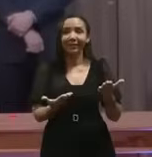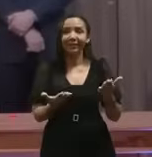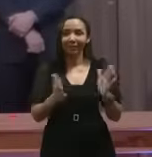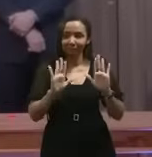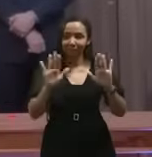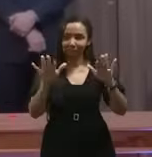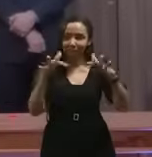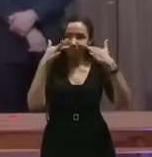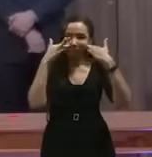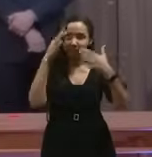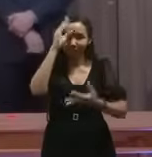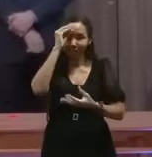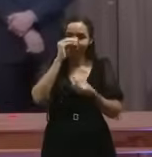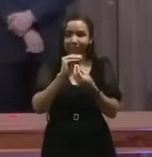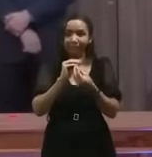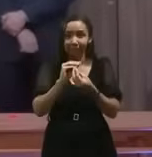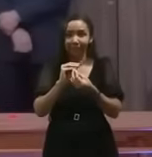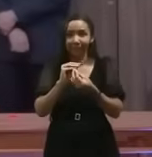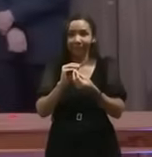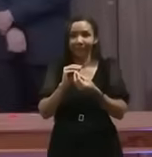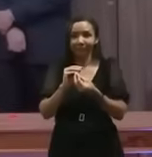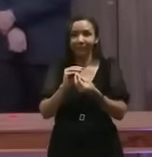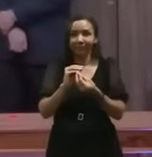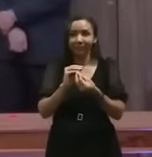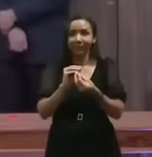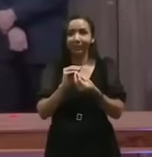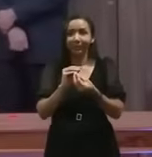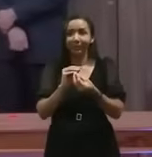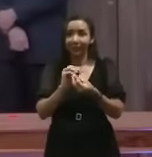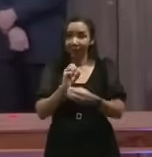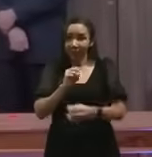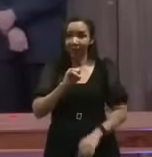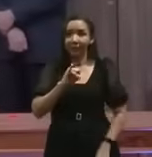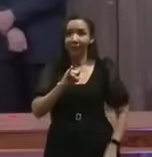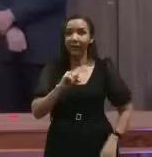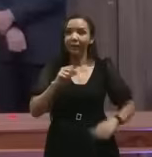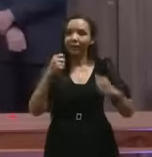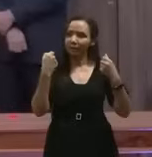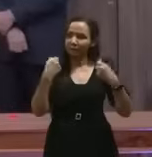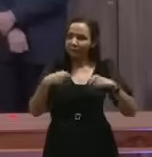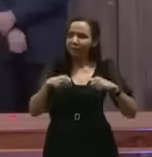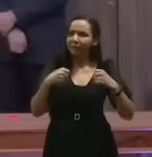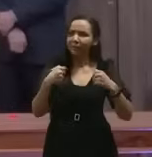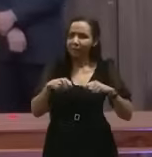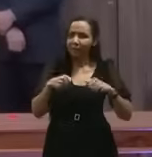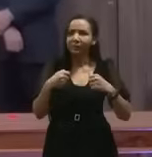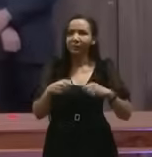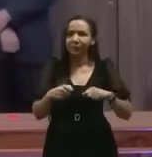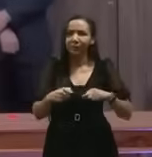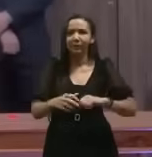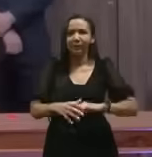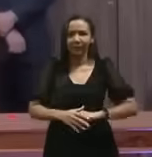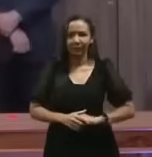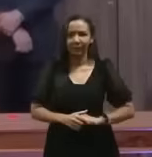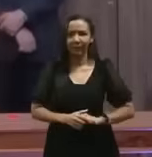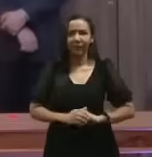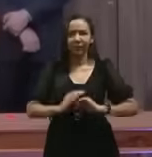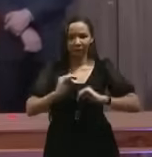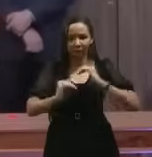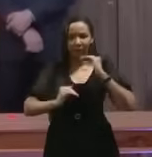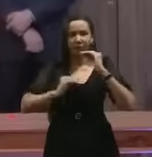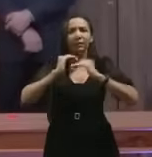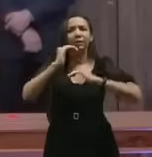igreja eu finalizo se eu ainda preciso de algo para mudar a minha fé o que eu tenho que fazer